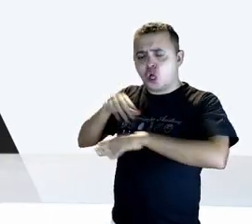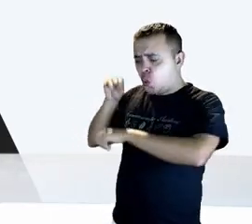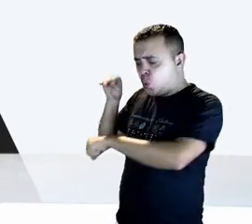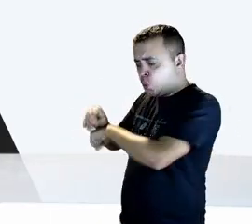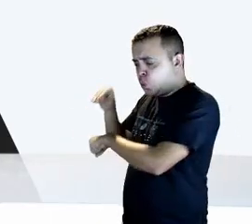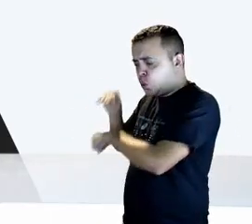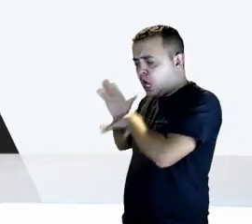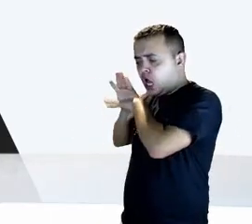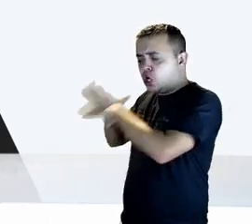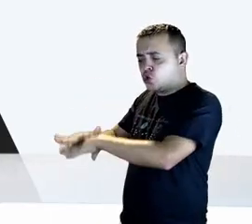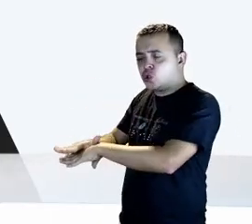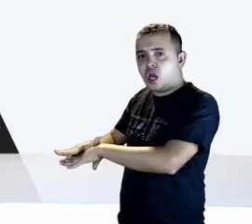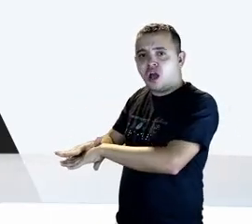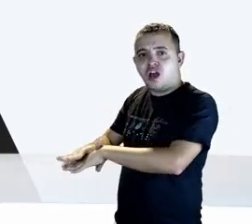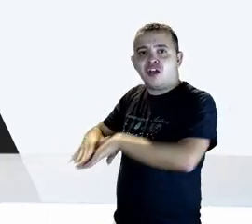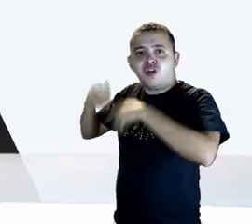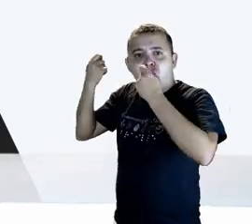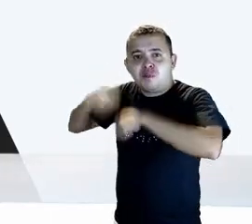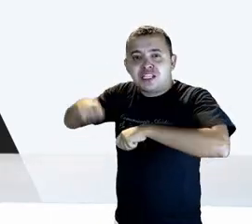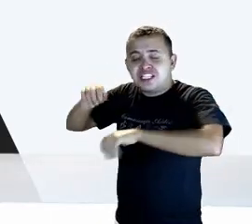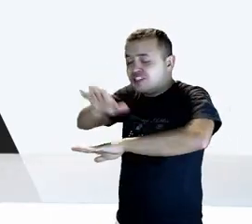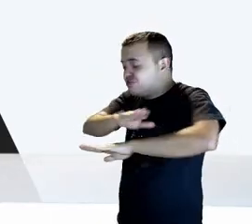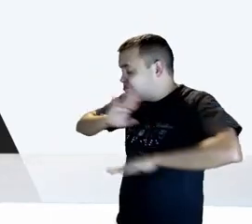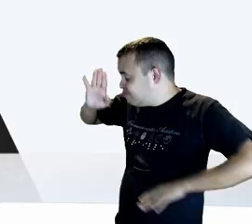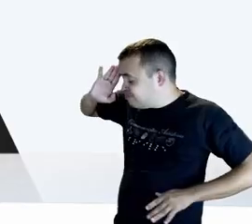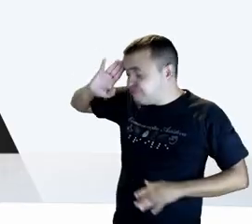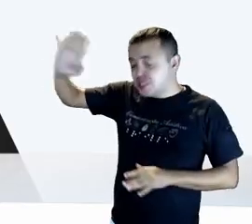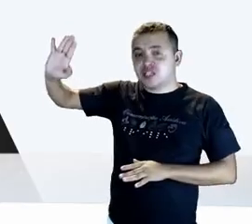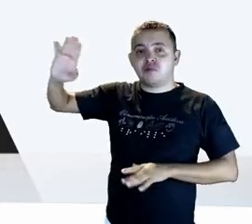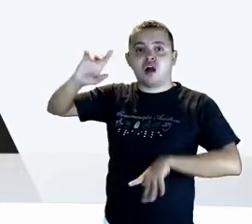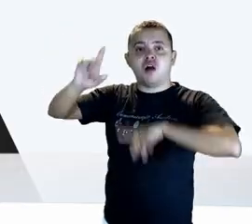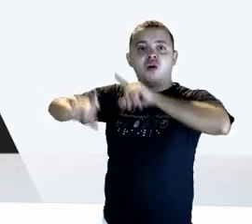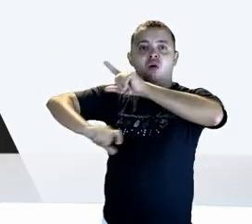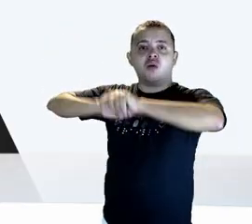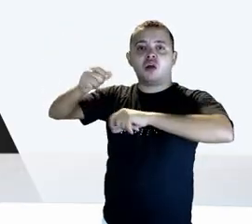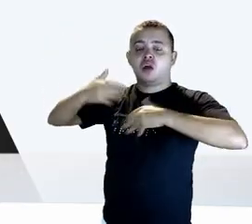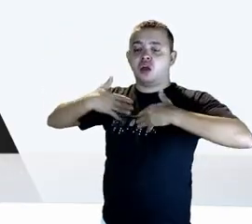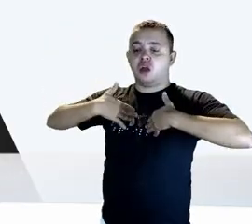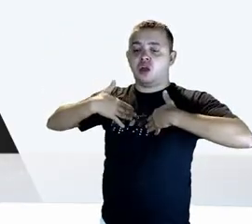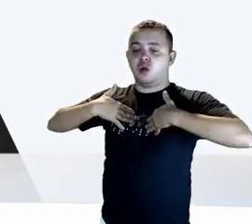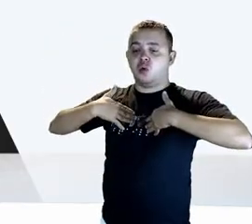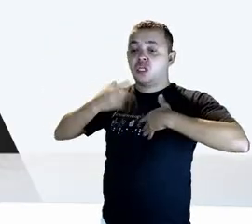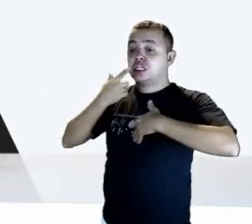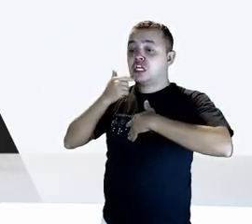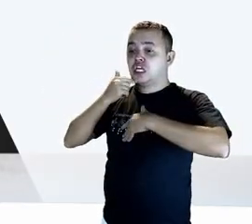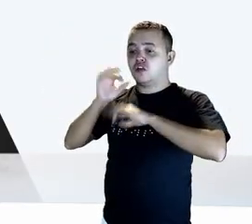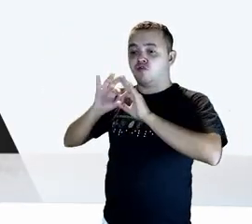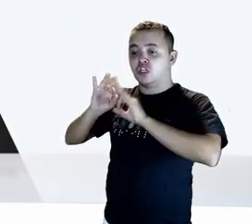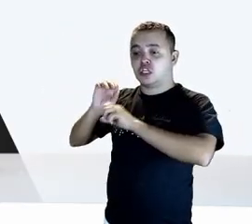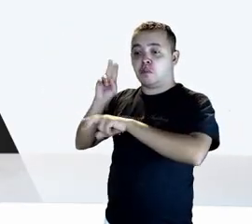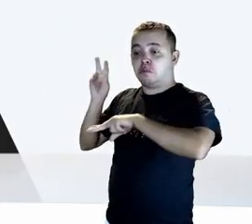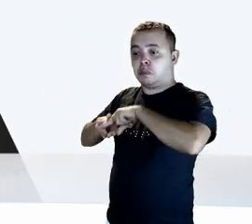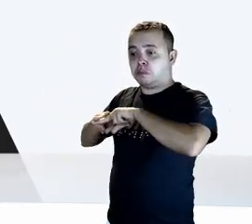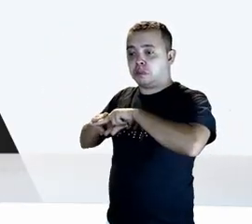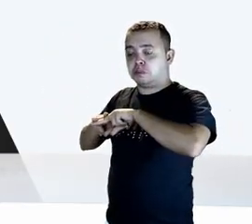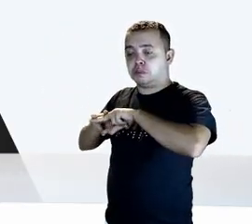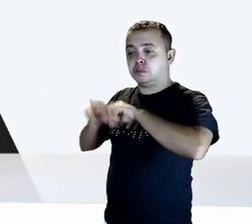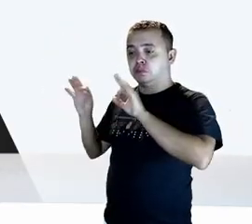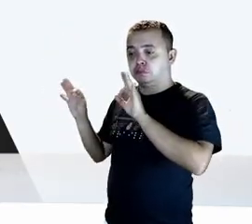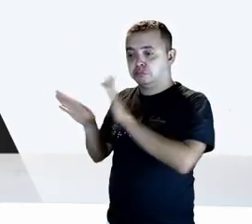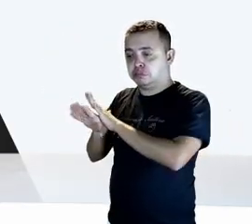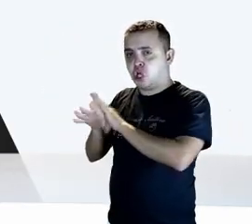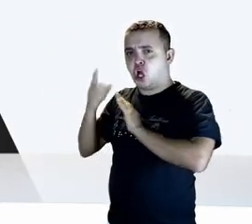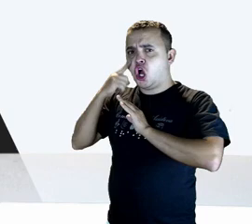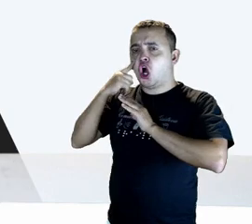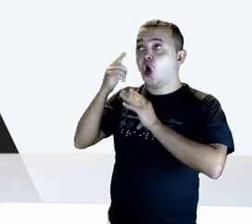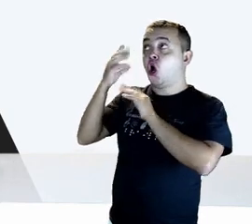primeiros socorros, precisamos priorizar o controle do sangramento. Depois, vou colocar